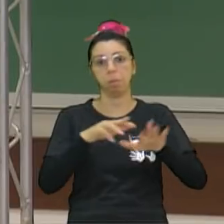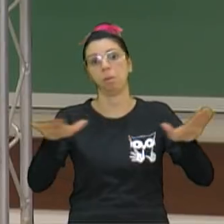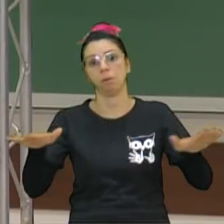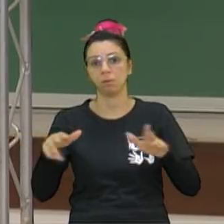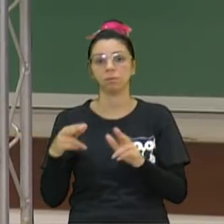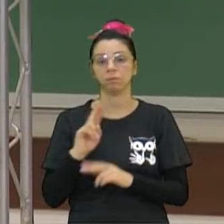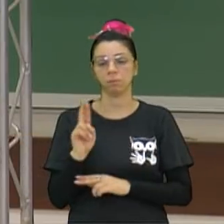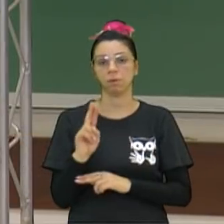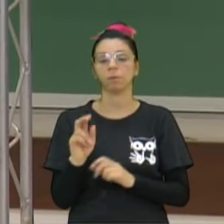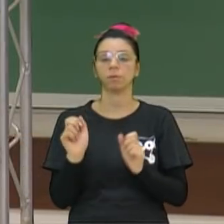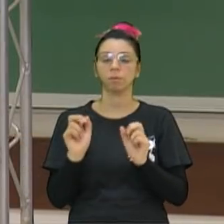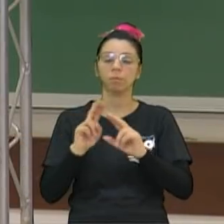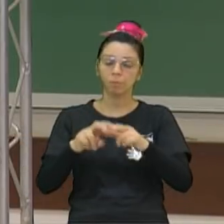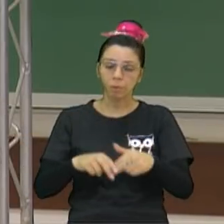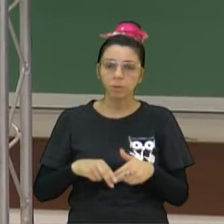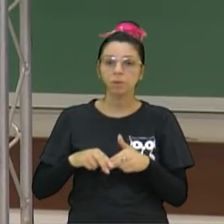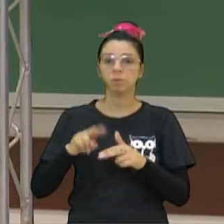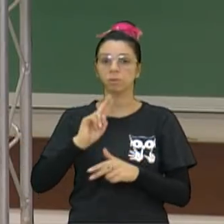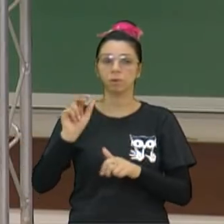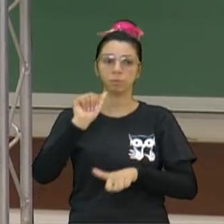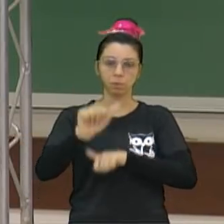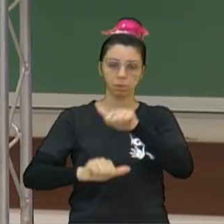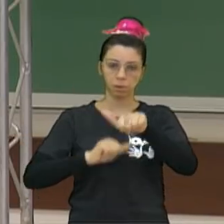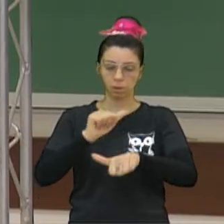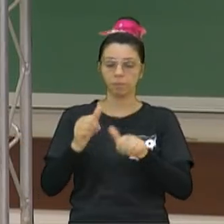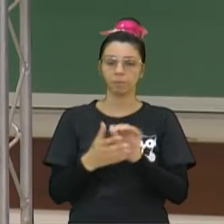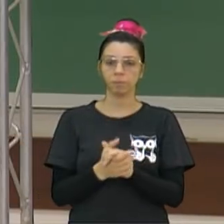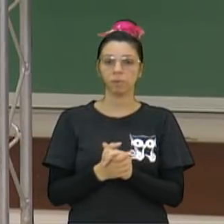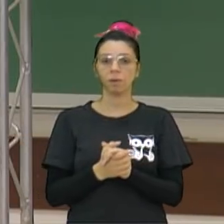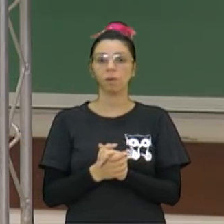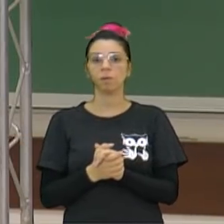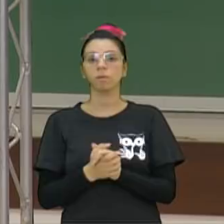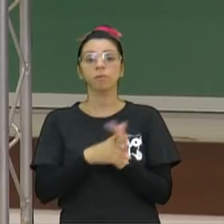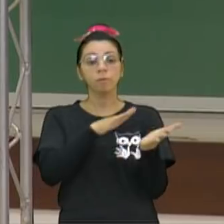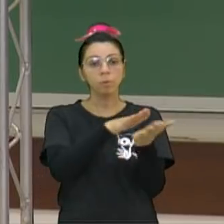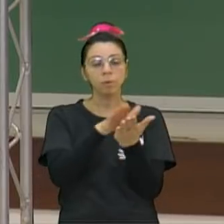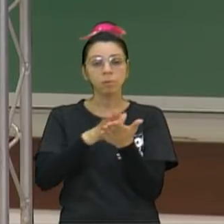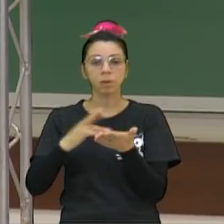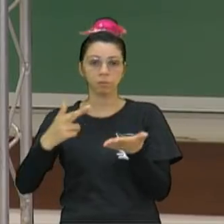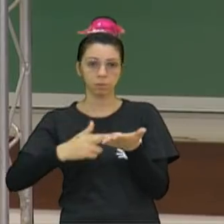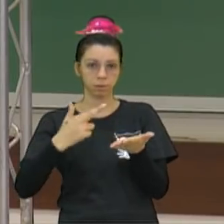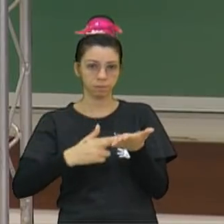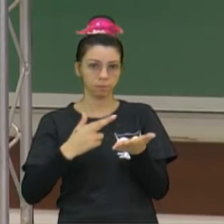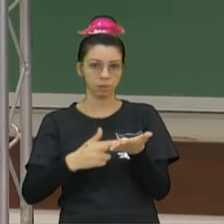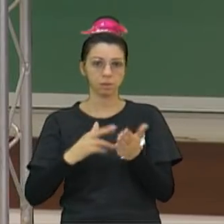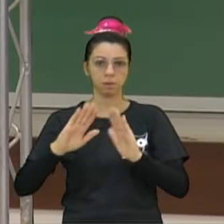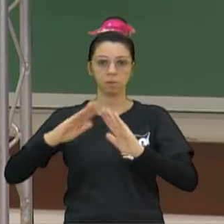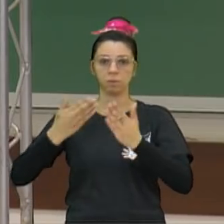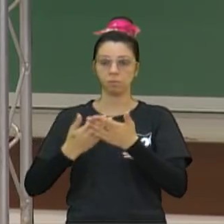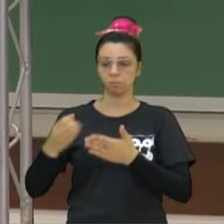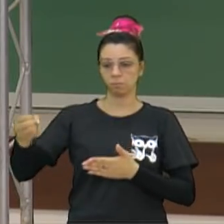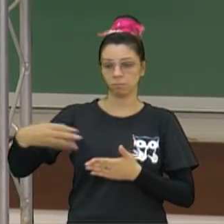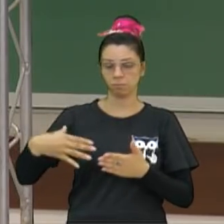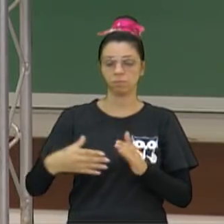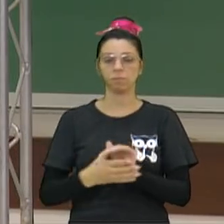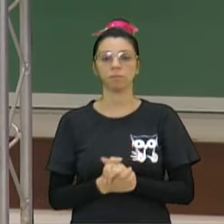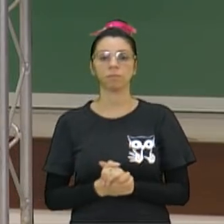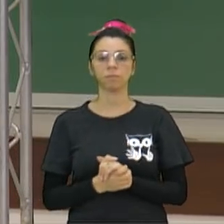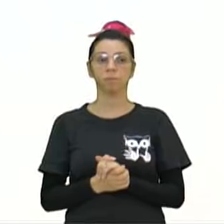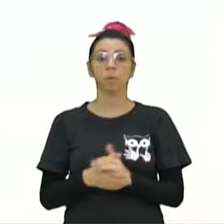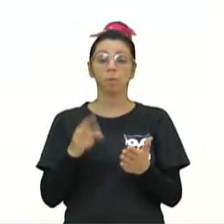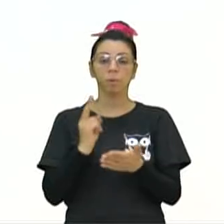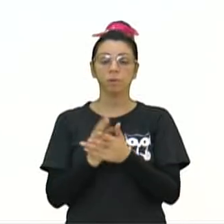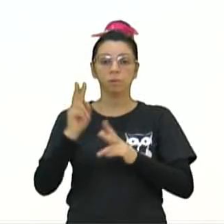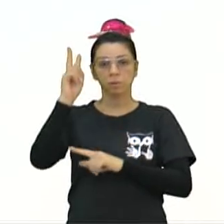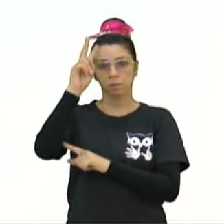tem o início do depoimento publicado na revista Nova Escola. Vamos continuar com a leitura. O meu